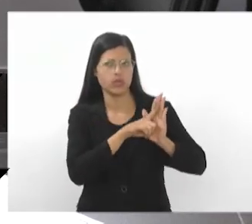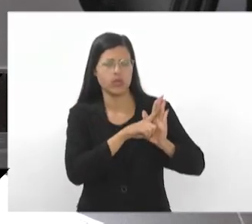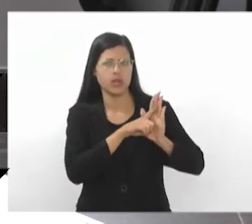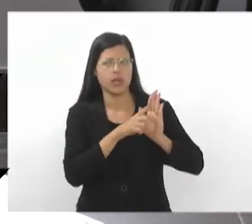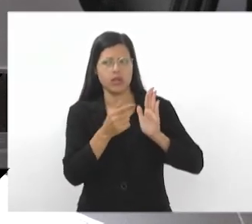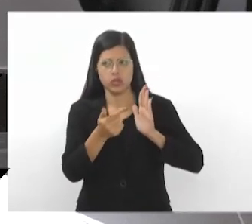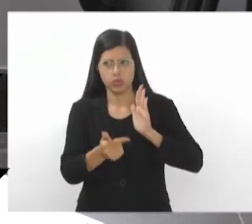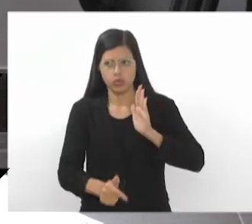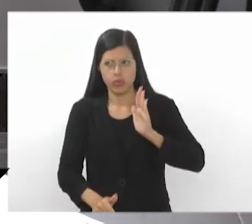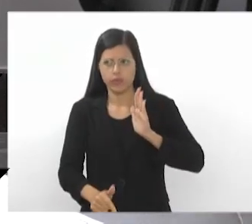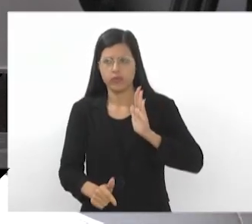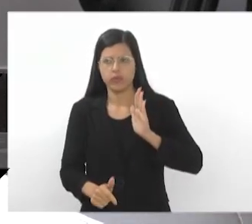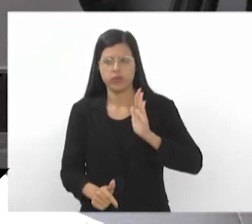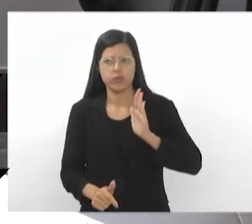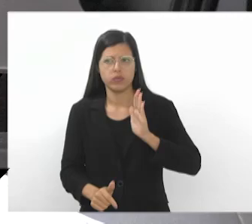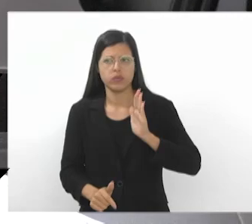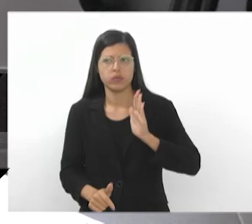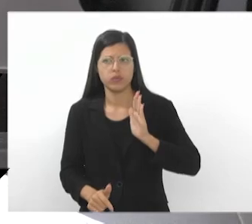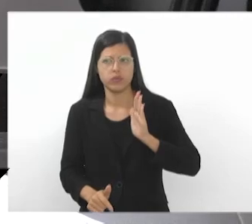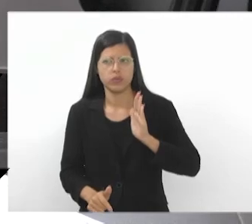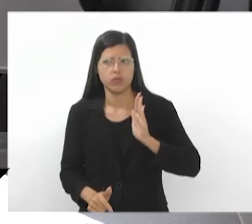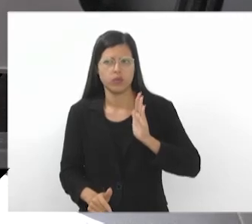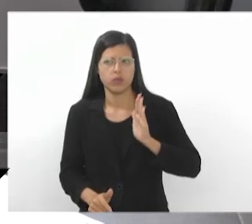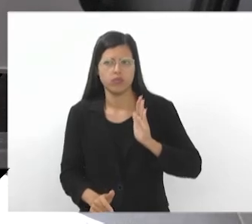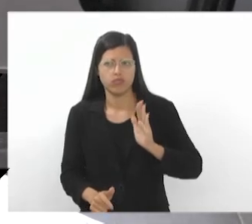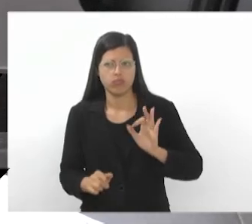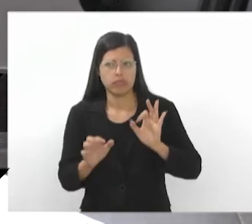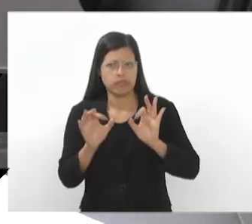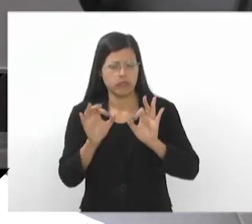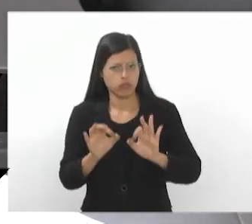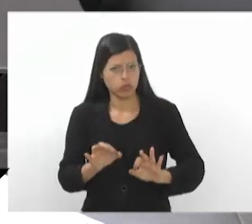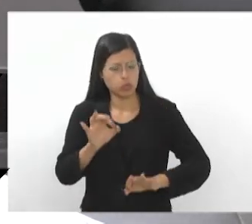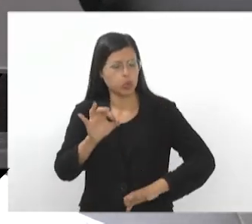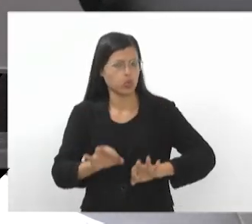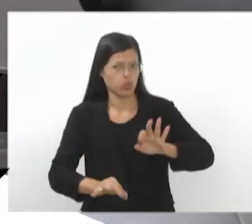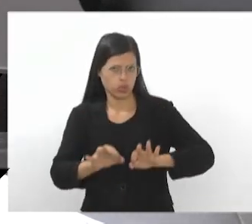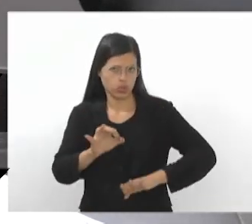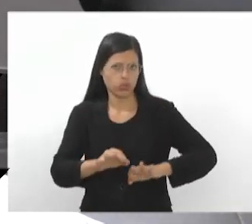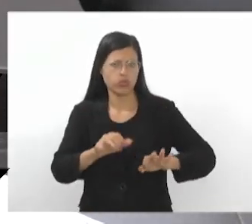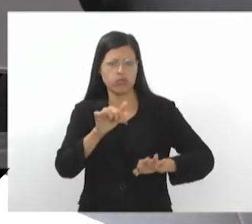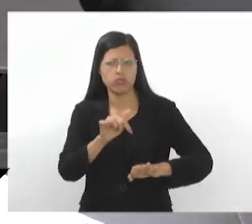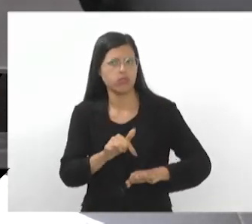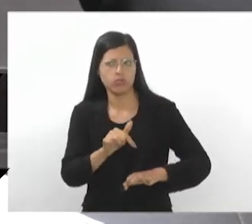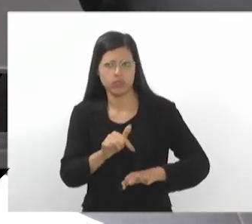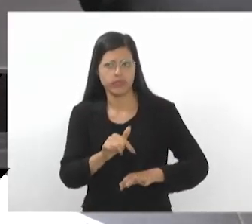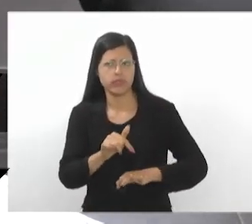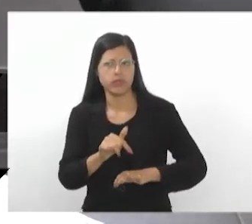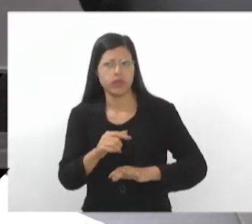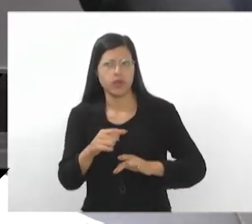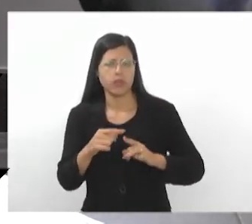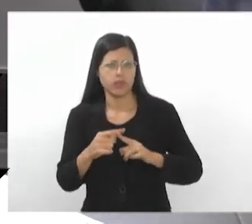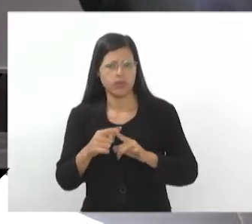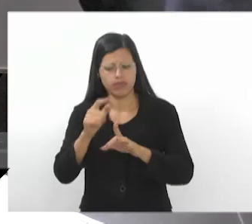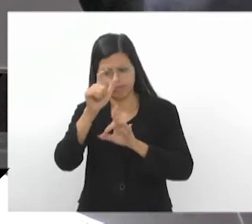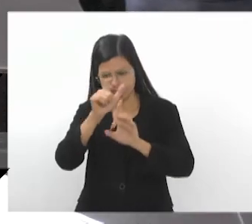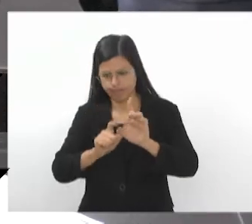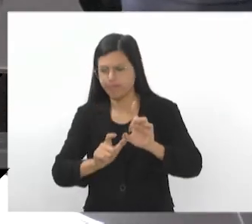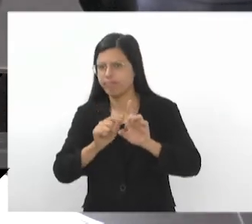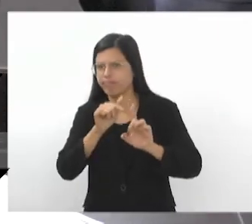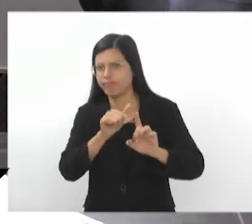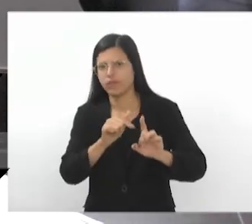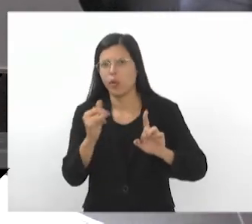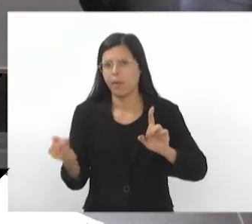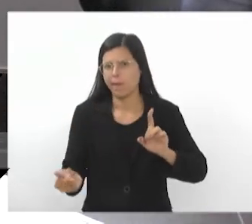uma vez, apesar de absolutamente justo, pela grande figura que foi Jô Soares,